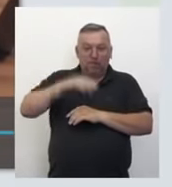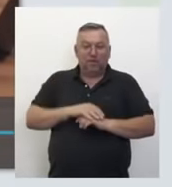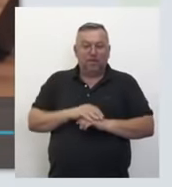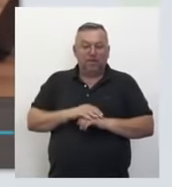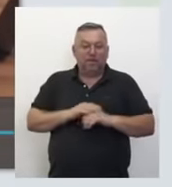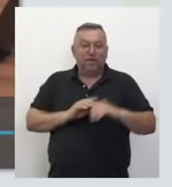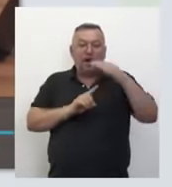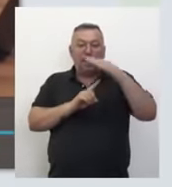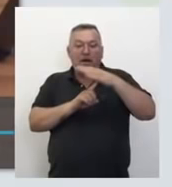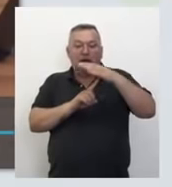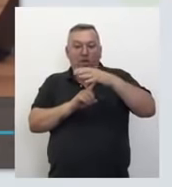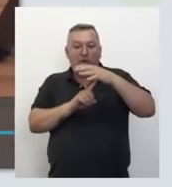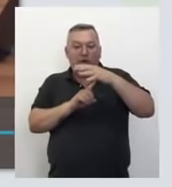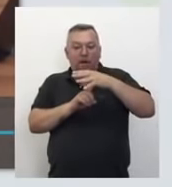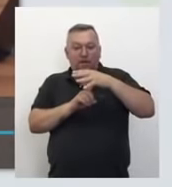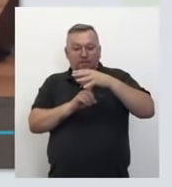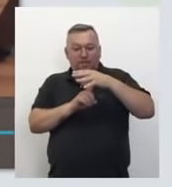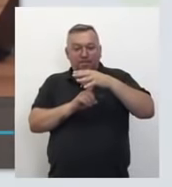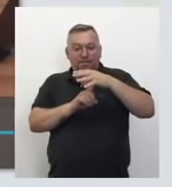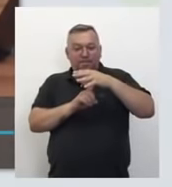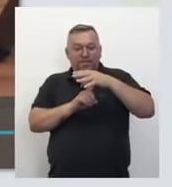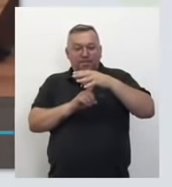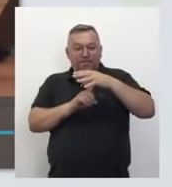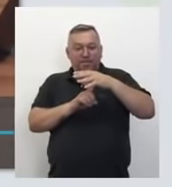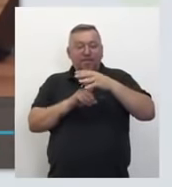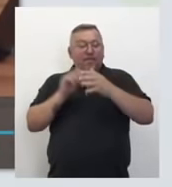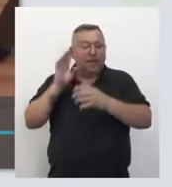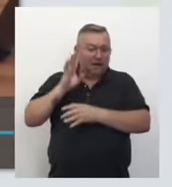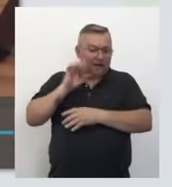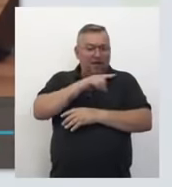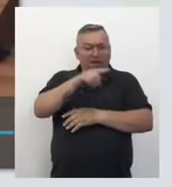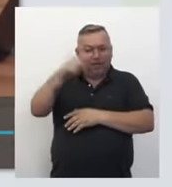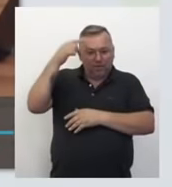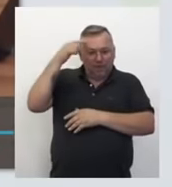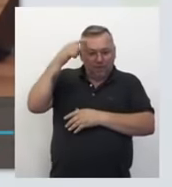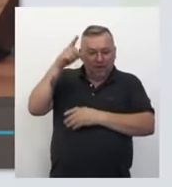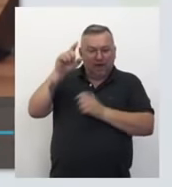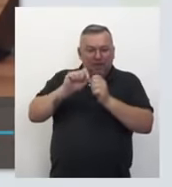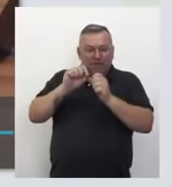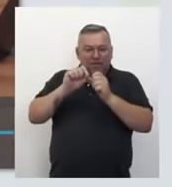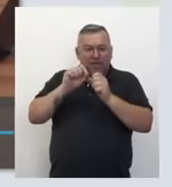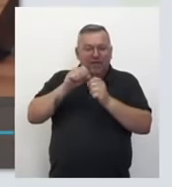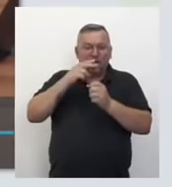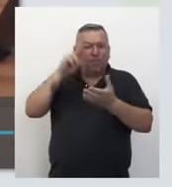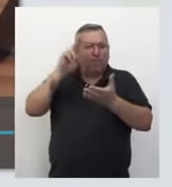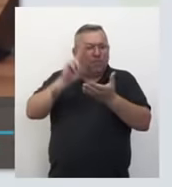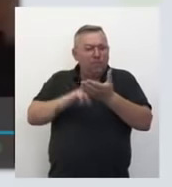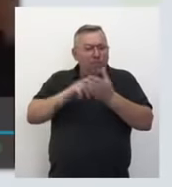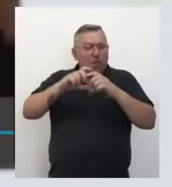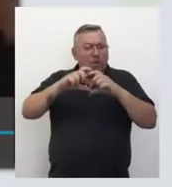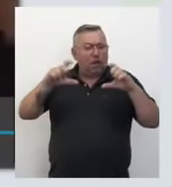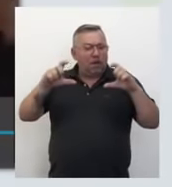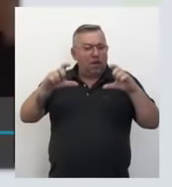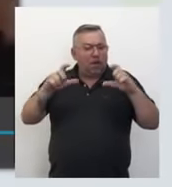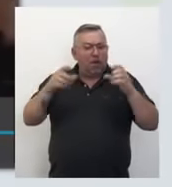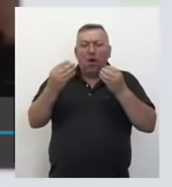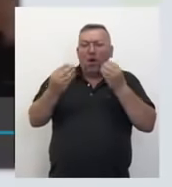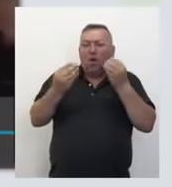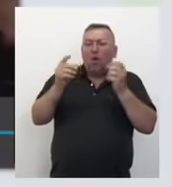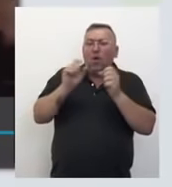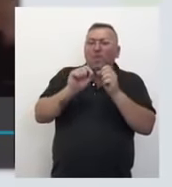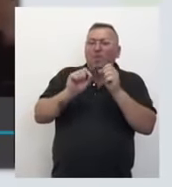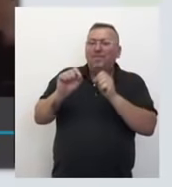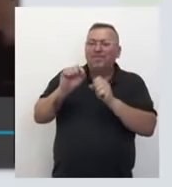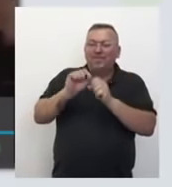as araucárias. Isso é legal de vocês pensarem, né? Se vocês fossem fazer um cartão postal, como é que vocês fariam